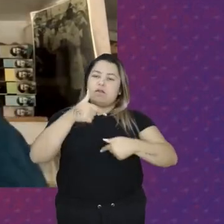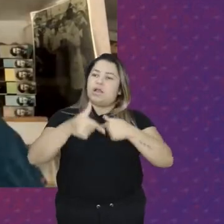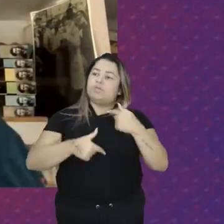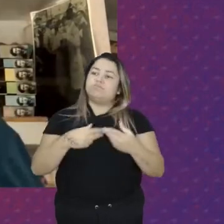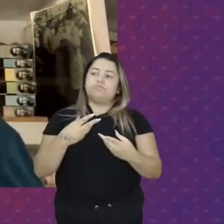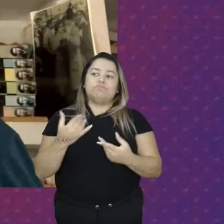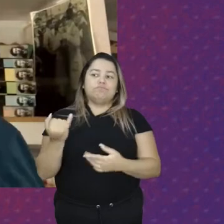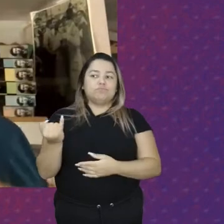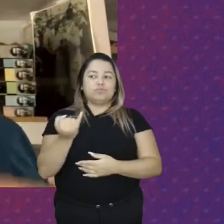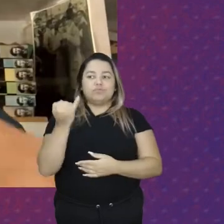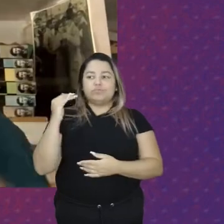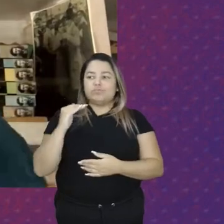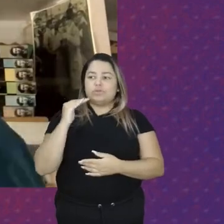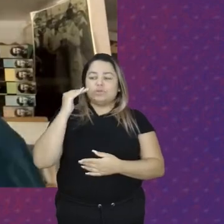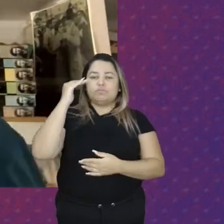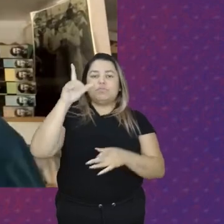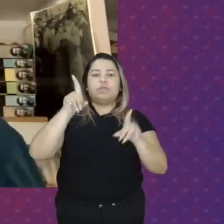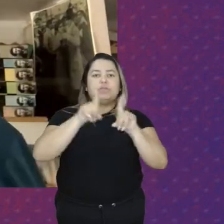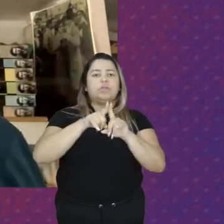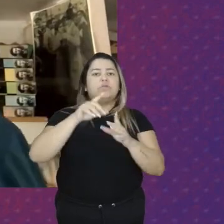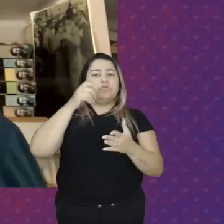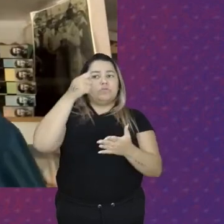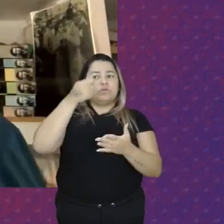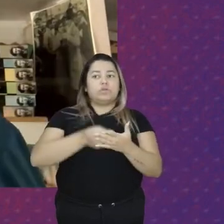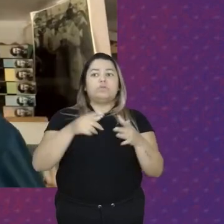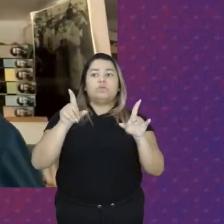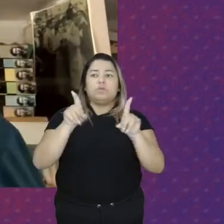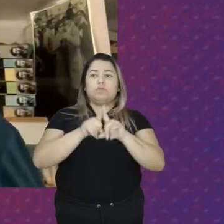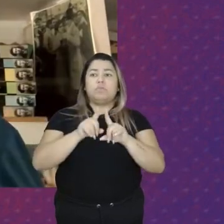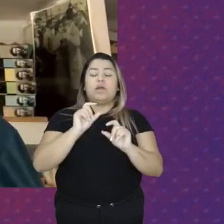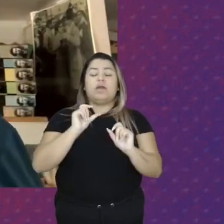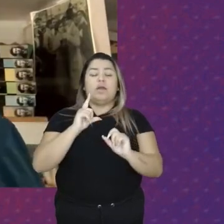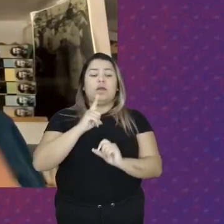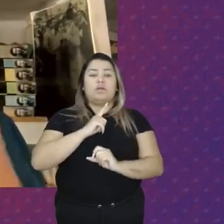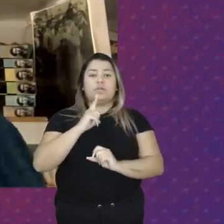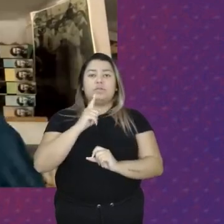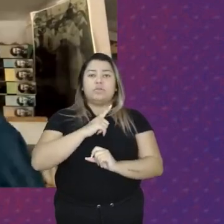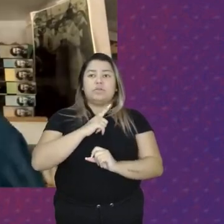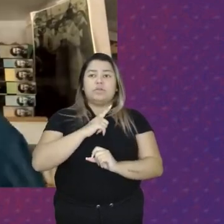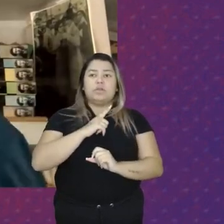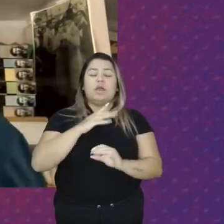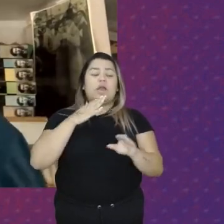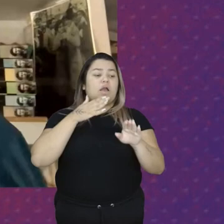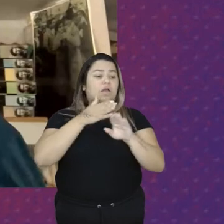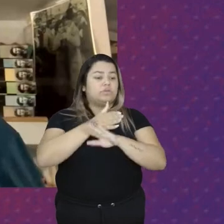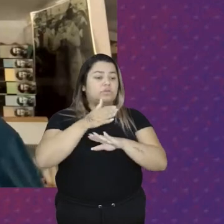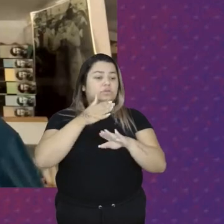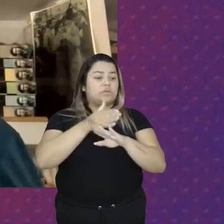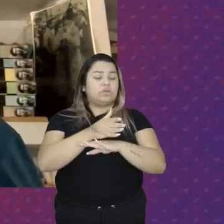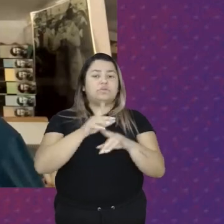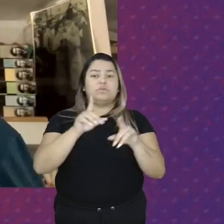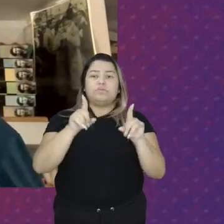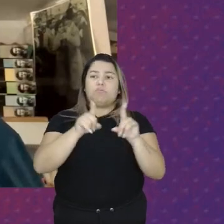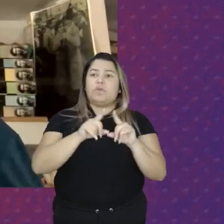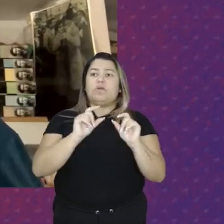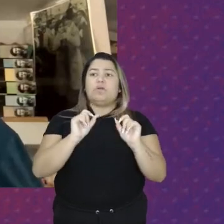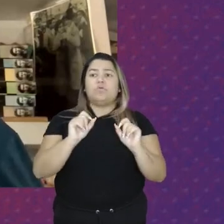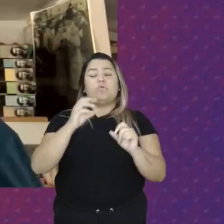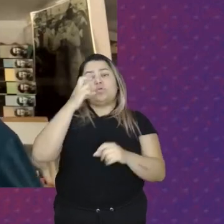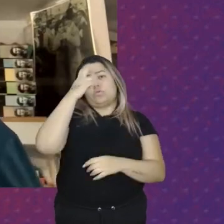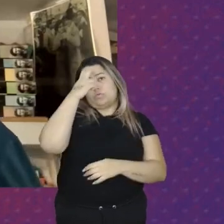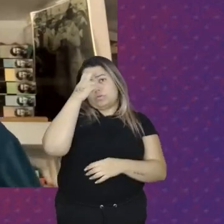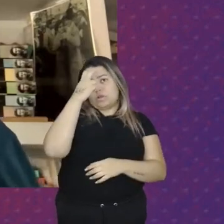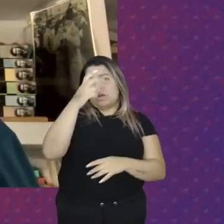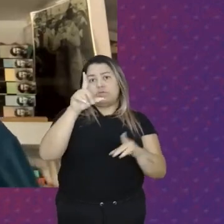muito importante, mas nós temos o direito a ter acesso à produção cultural